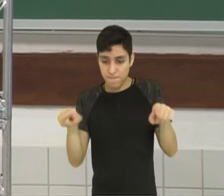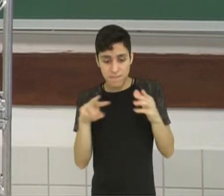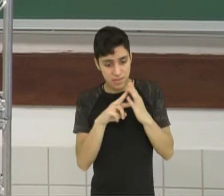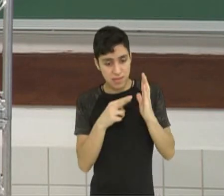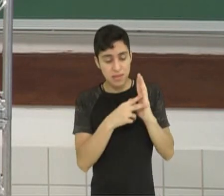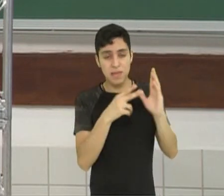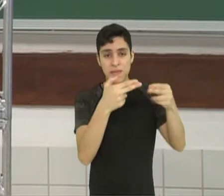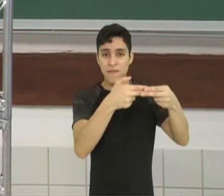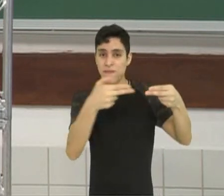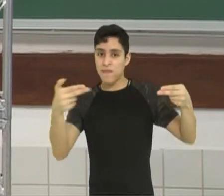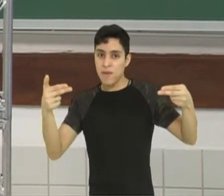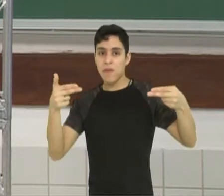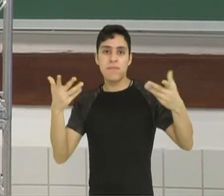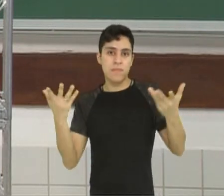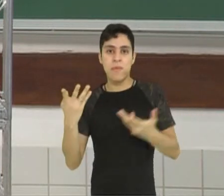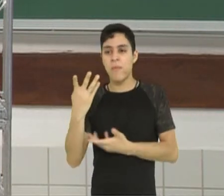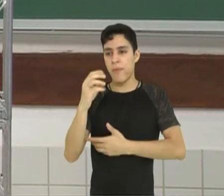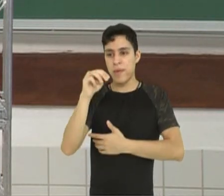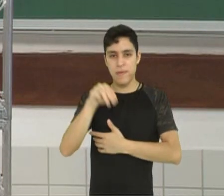por 40 minutos.